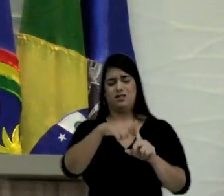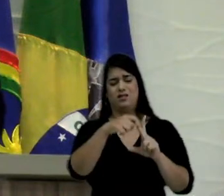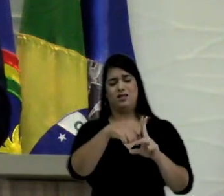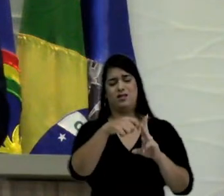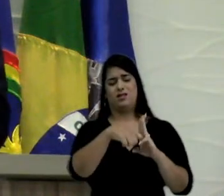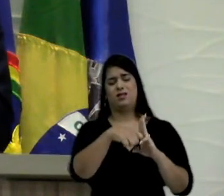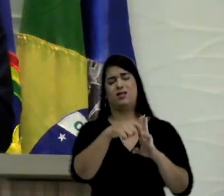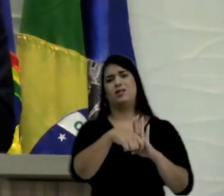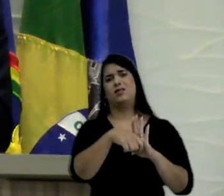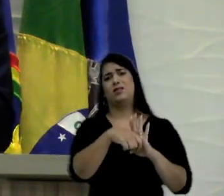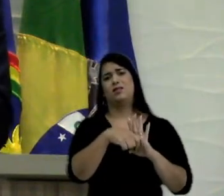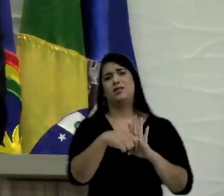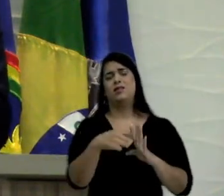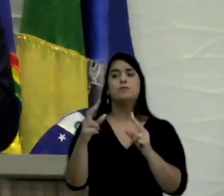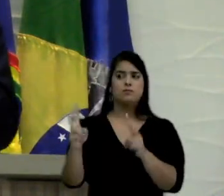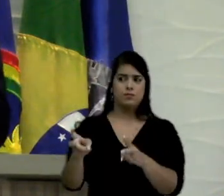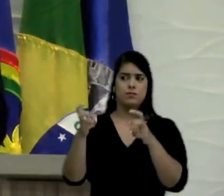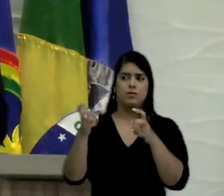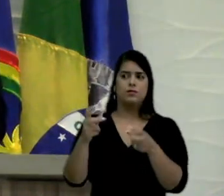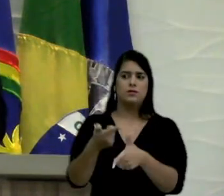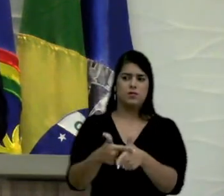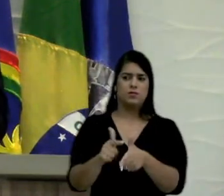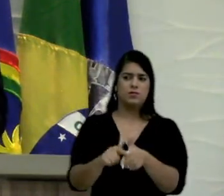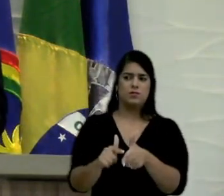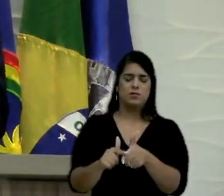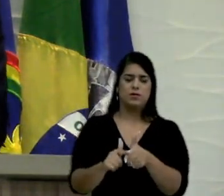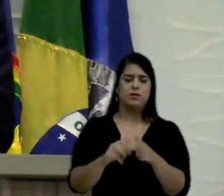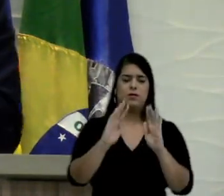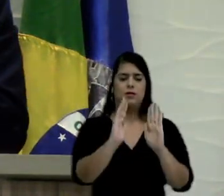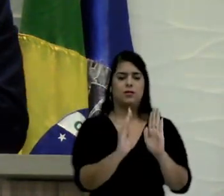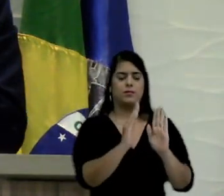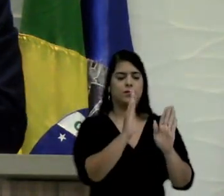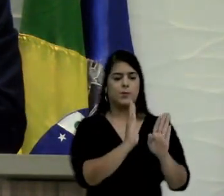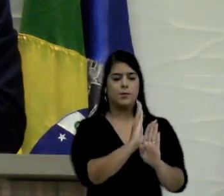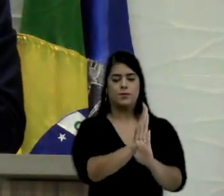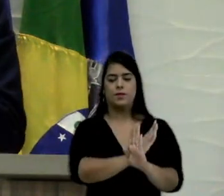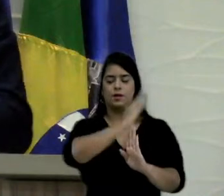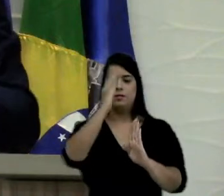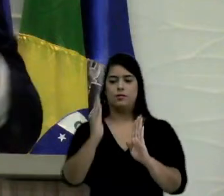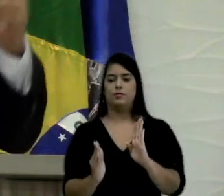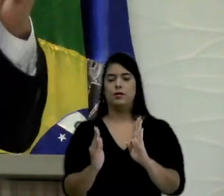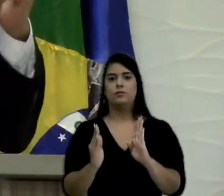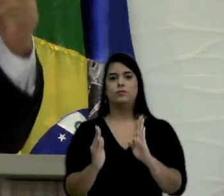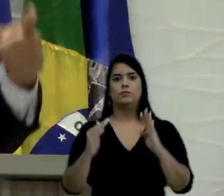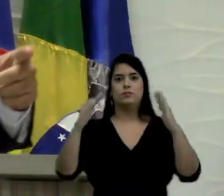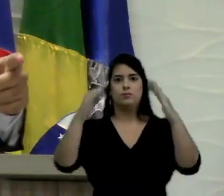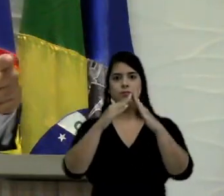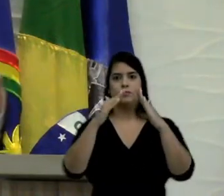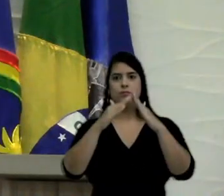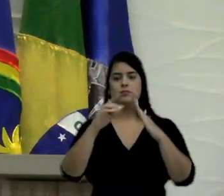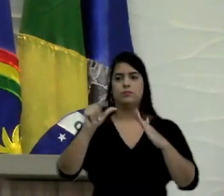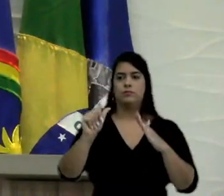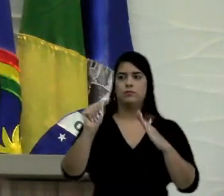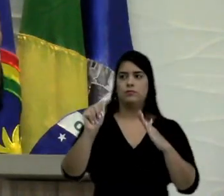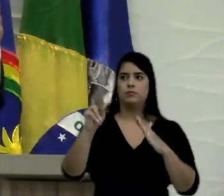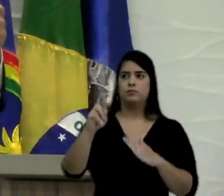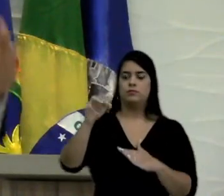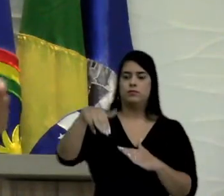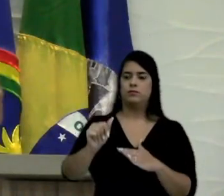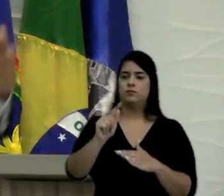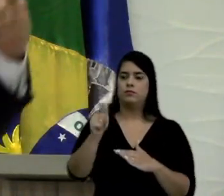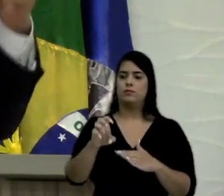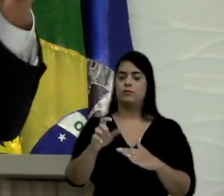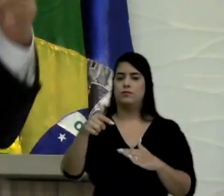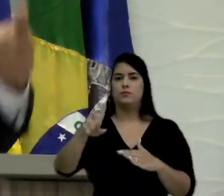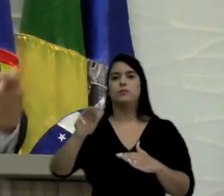identificaram o problema ali do lado do Armazém estrela no dia de hoje será consertado para que a rede de água de almas benditas